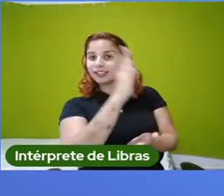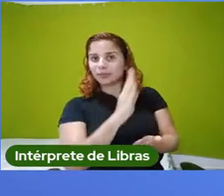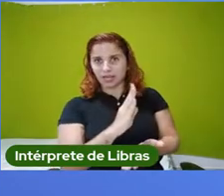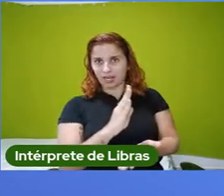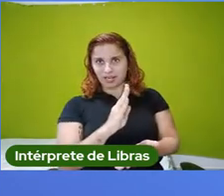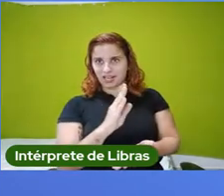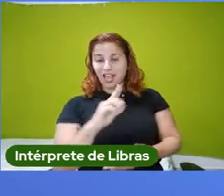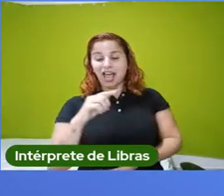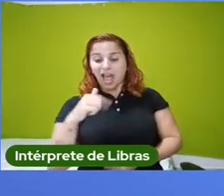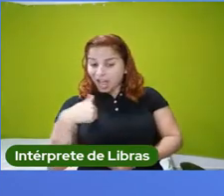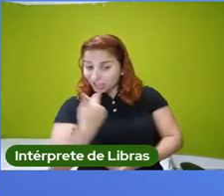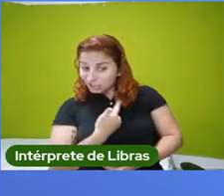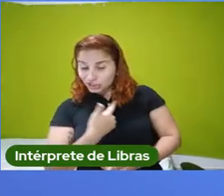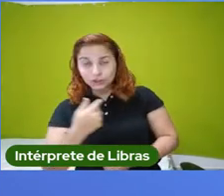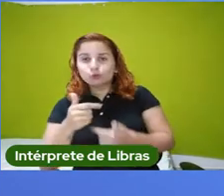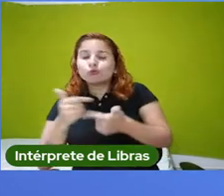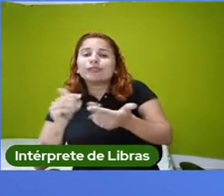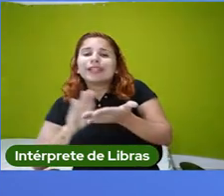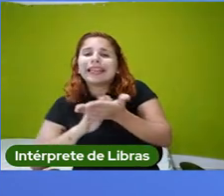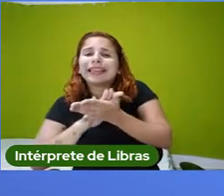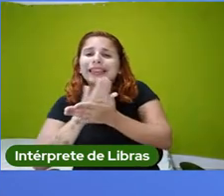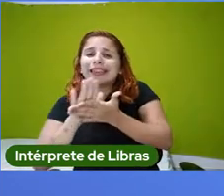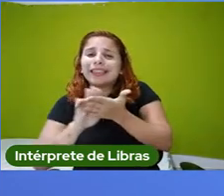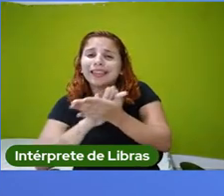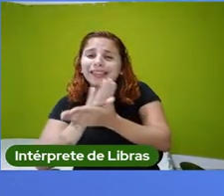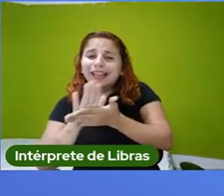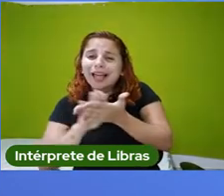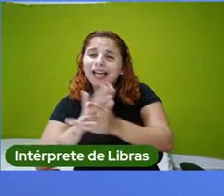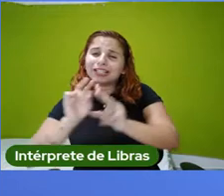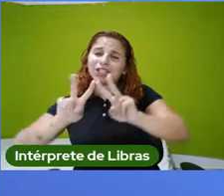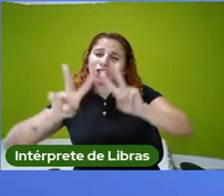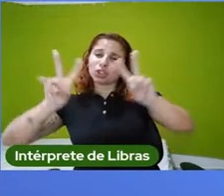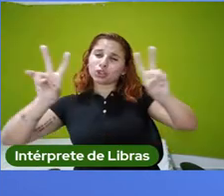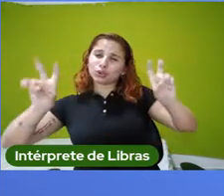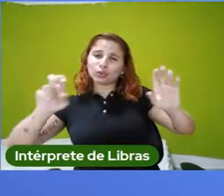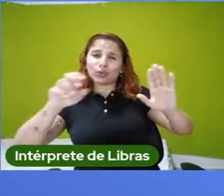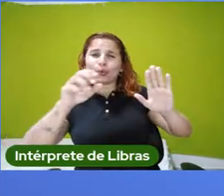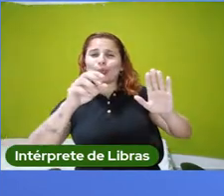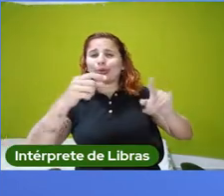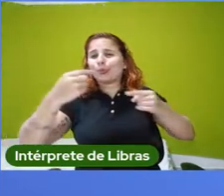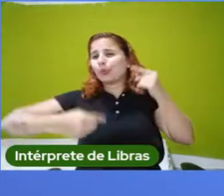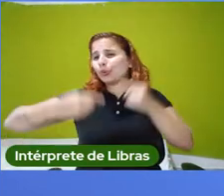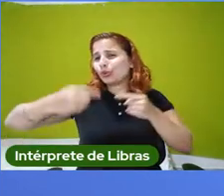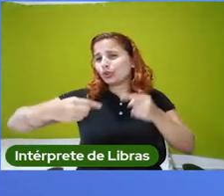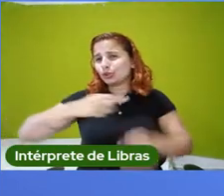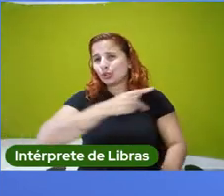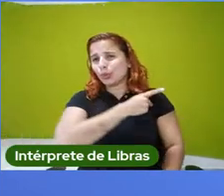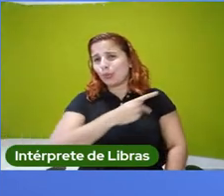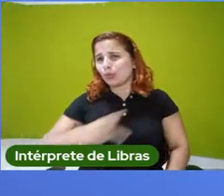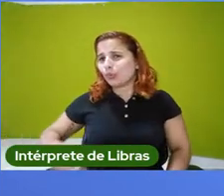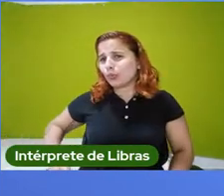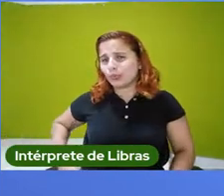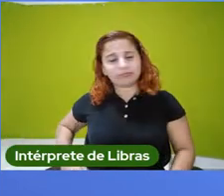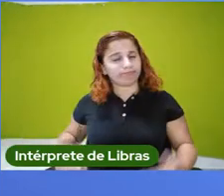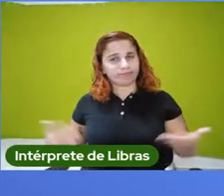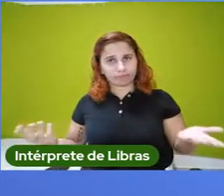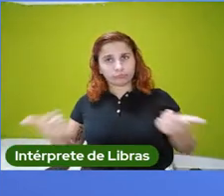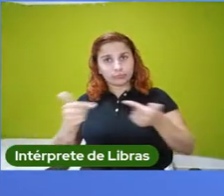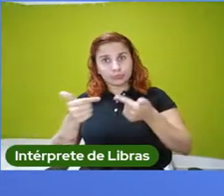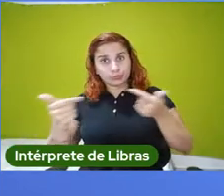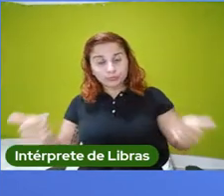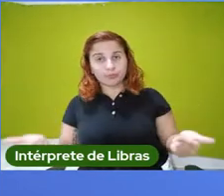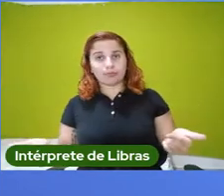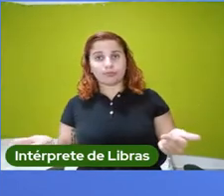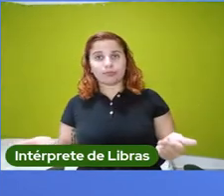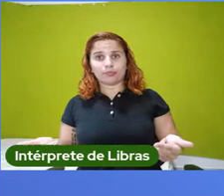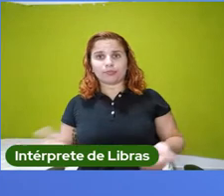nada parecido com isso do ponto de vista de política pública, né? A gente tem, eu conversava com a Naara aí, né, em alguns dias